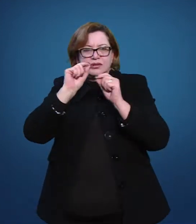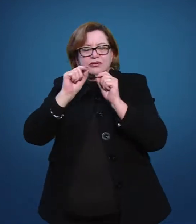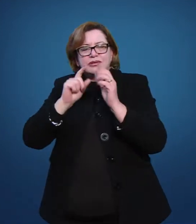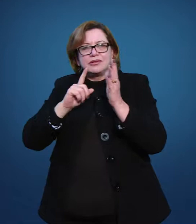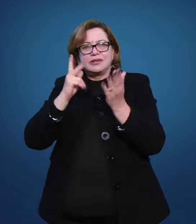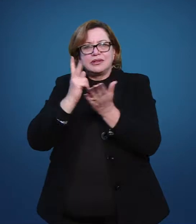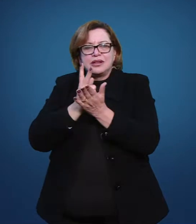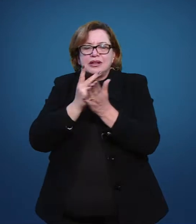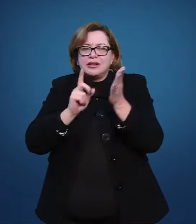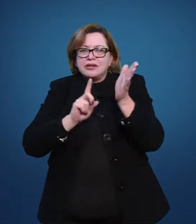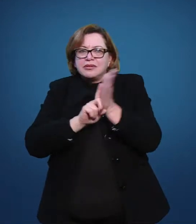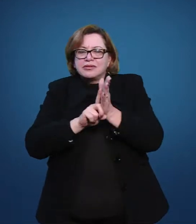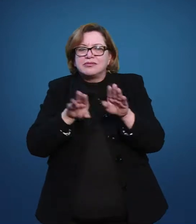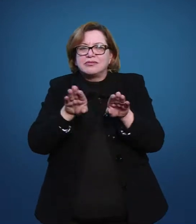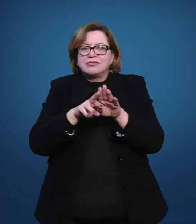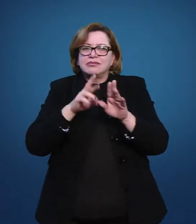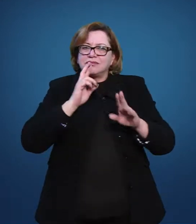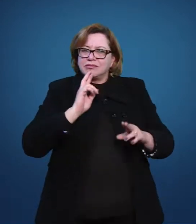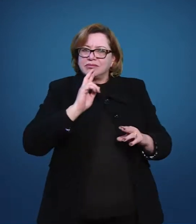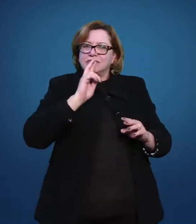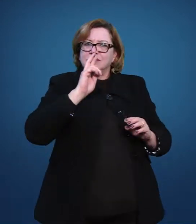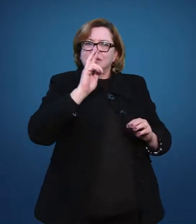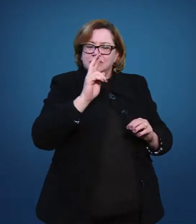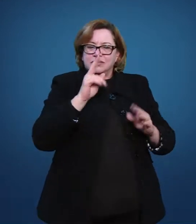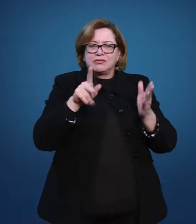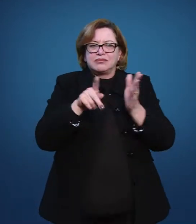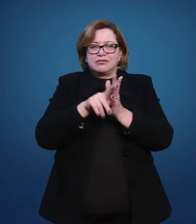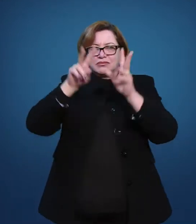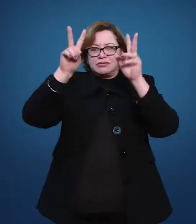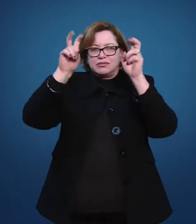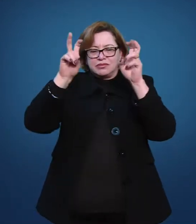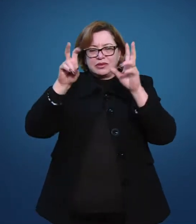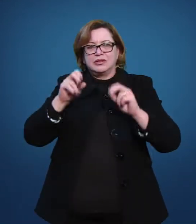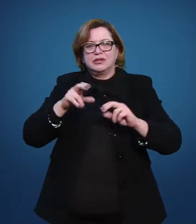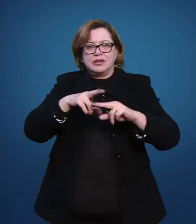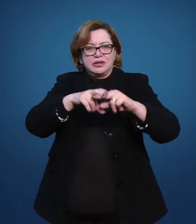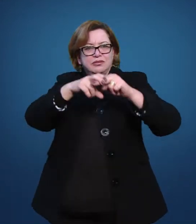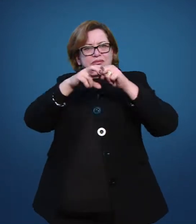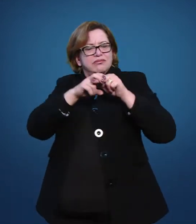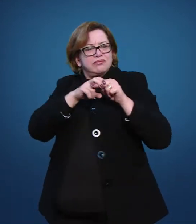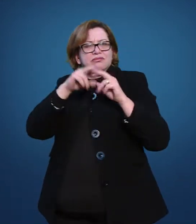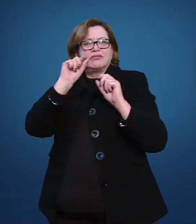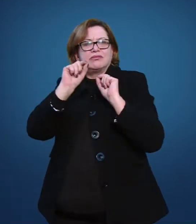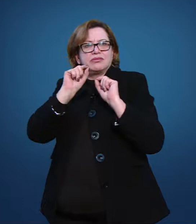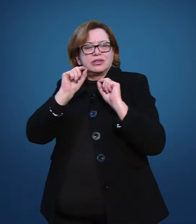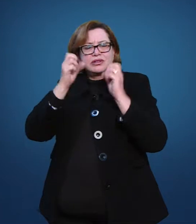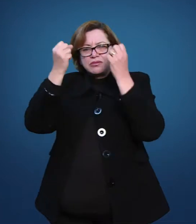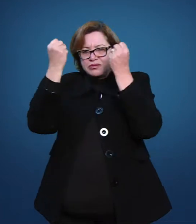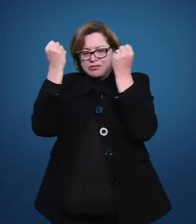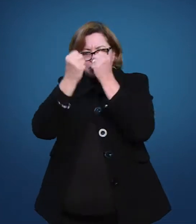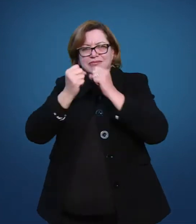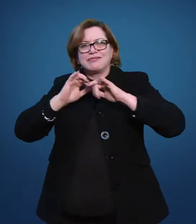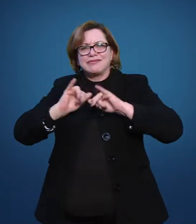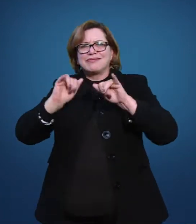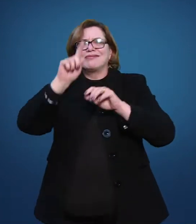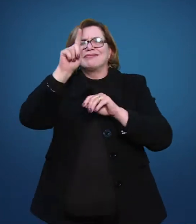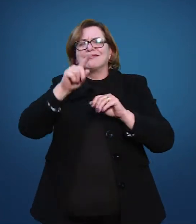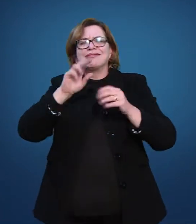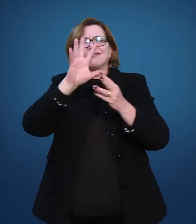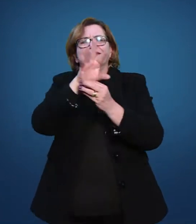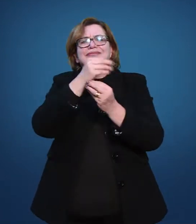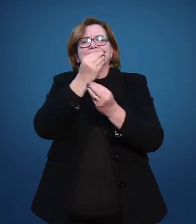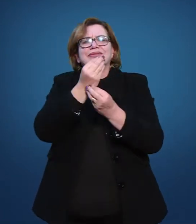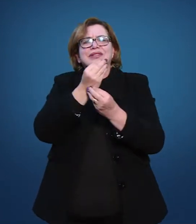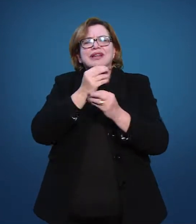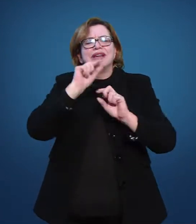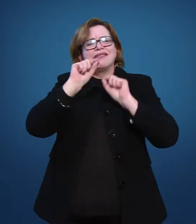pergunta e responde questões relacionadas a esse tema. Portanto, o que podemos chamar de arte? Quem define o que